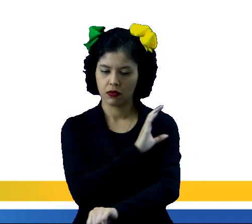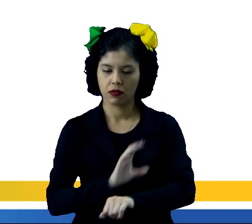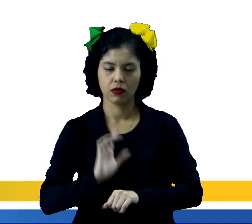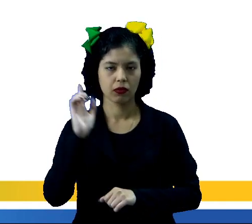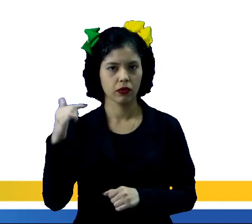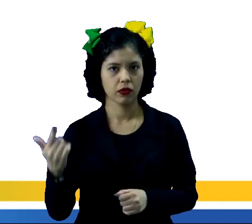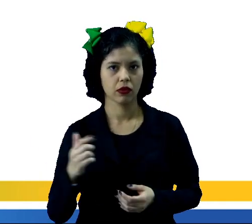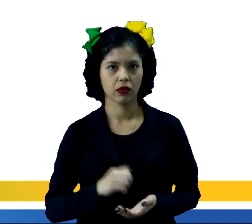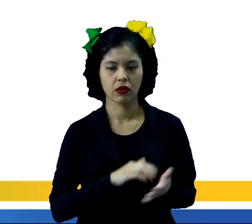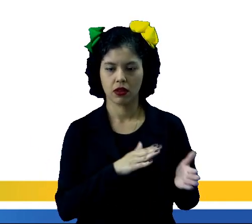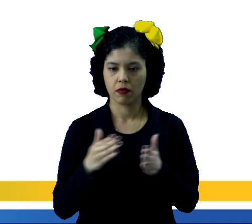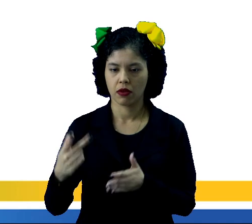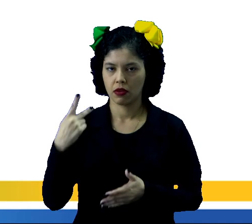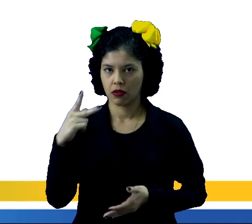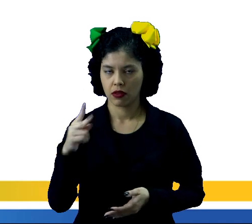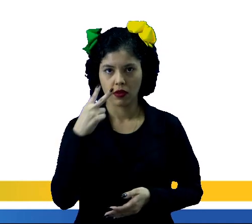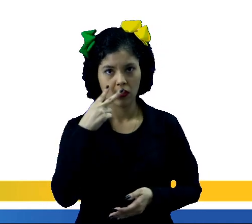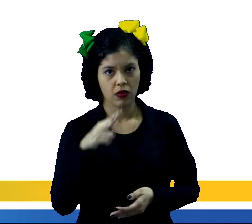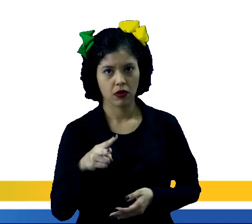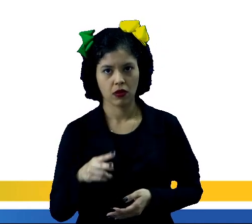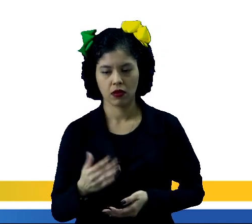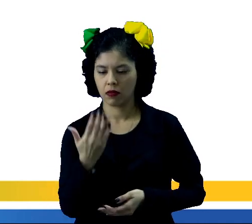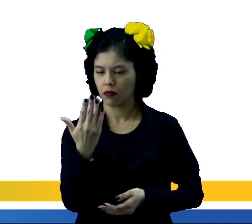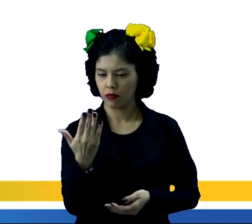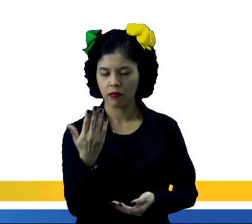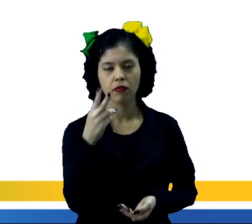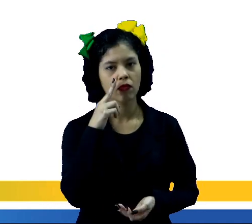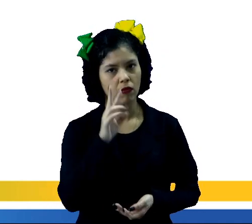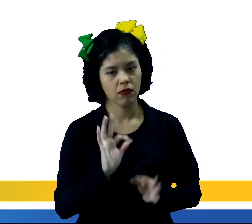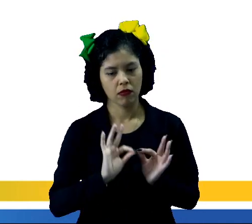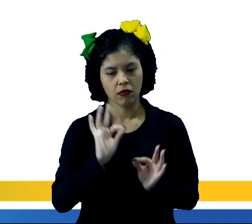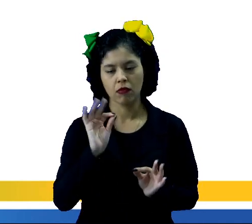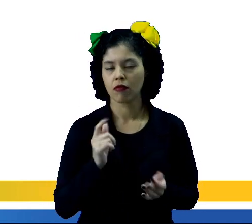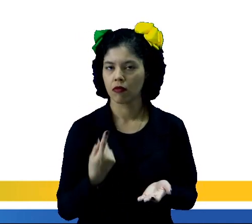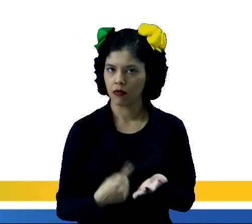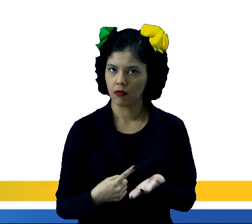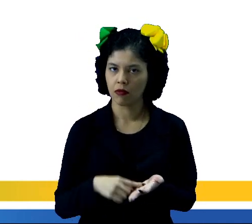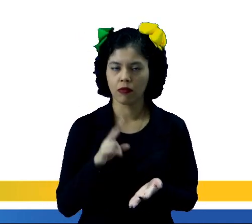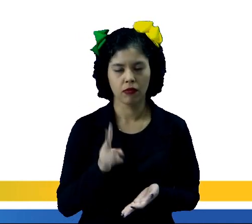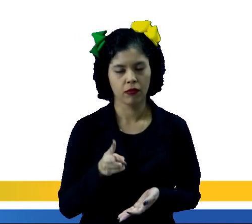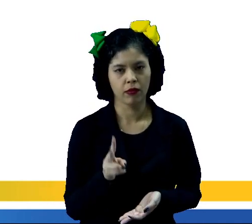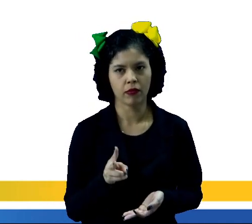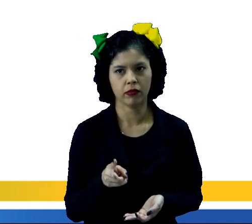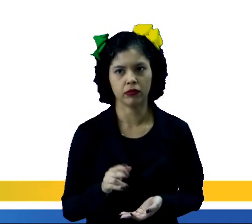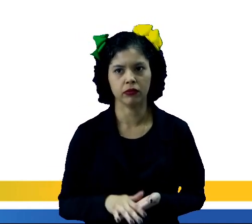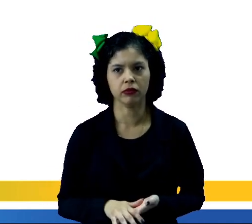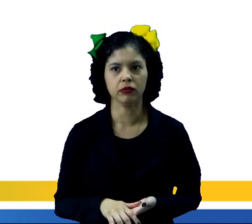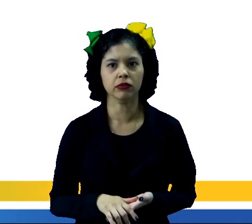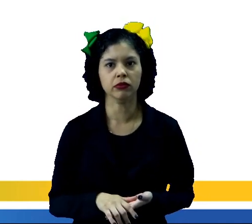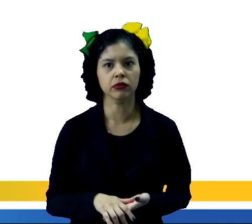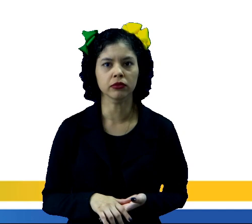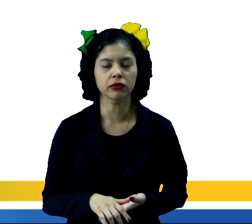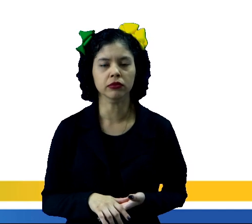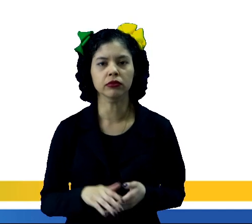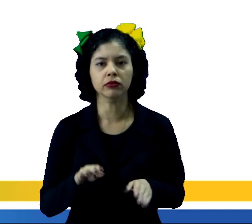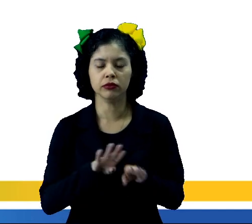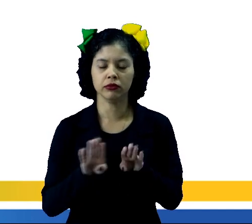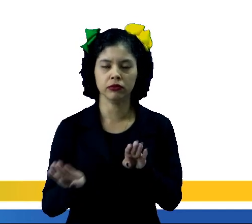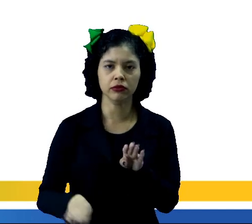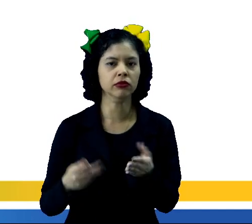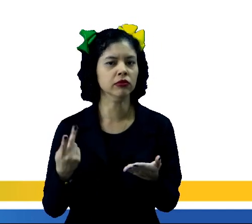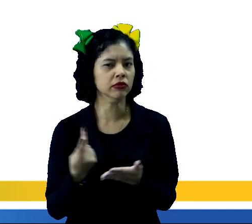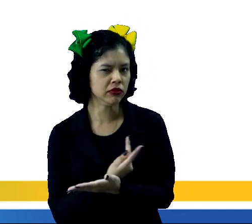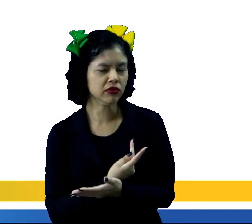do outro, né, a partir do seu próprio espelho, da sua própria medida, né, considerando sempre inferior